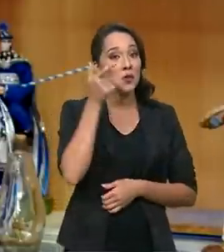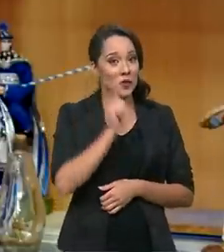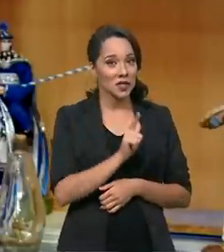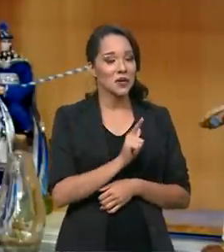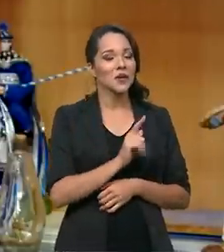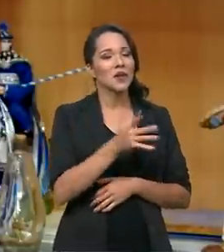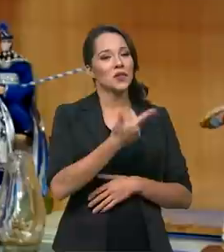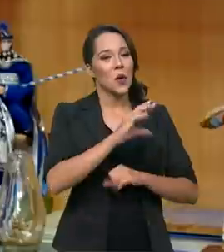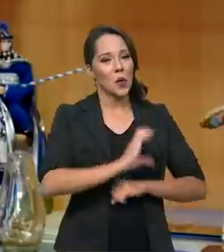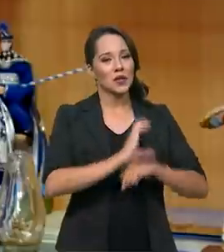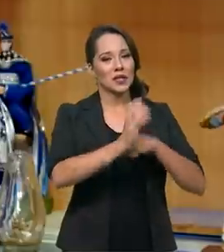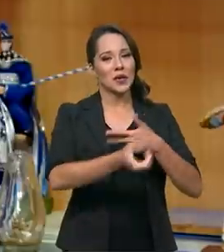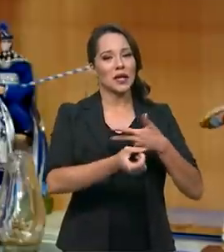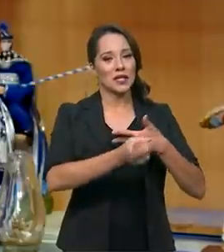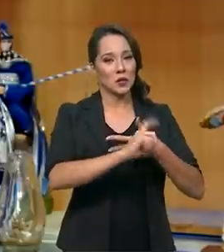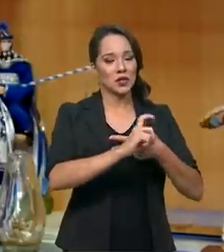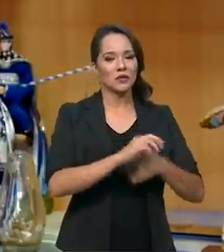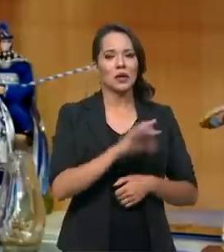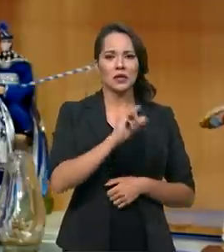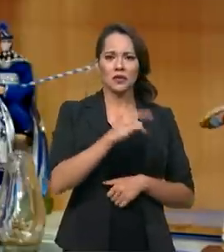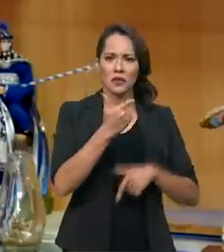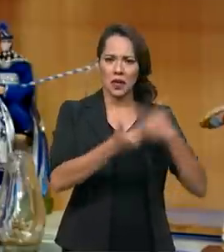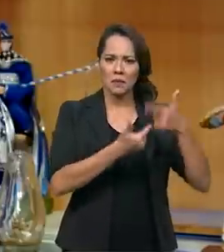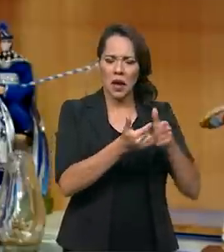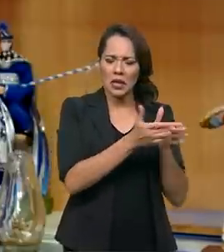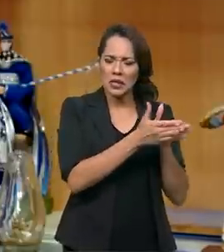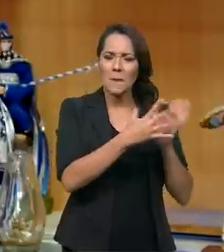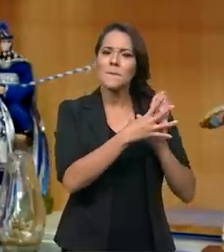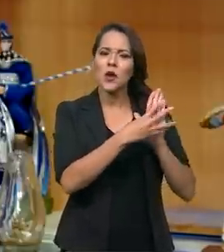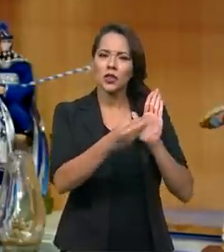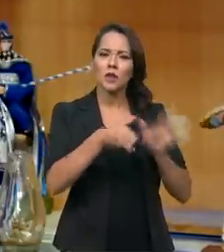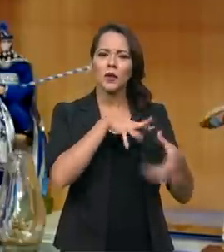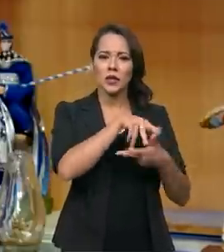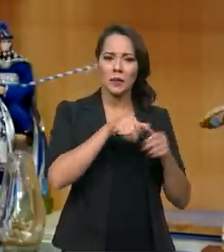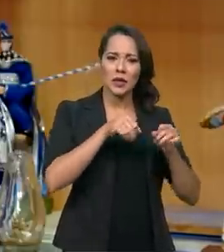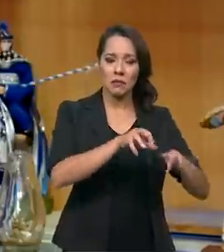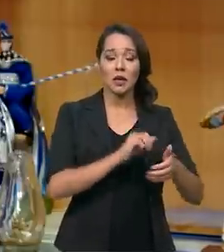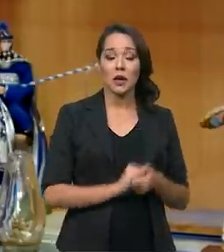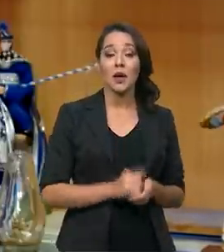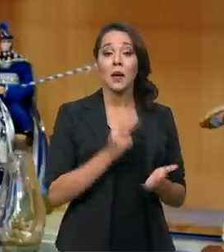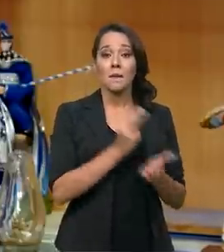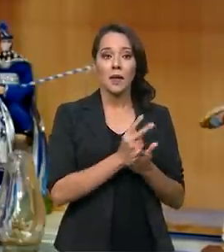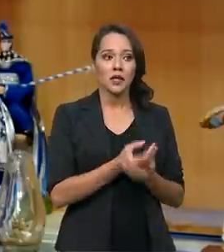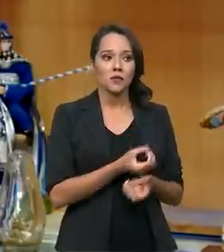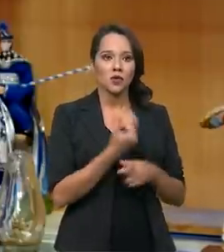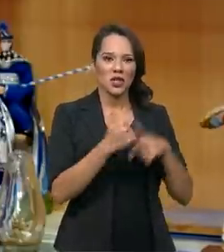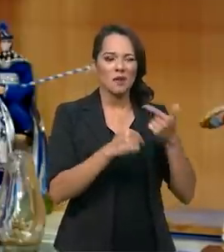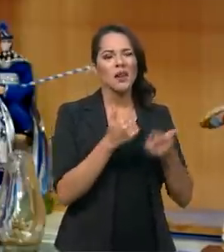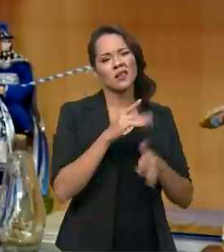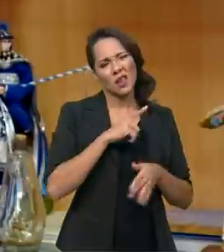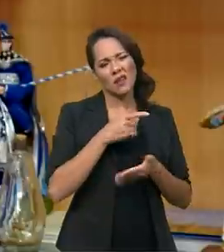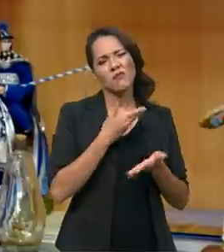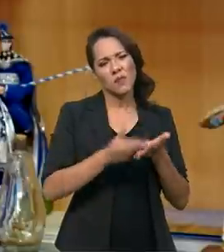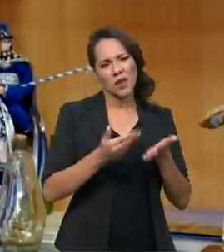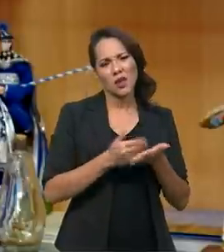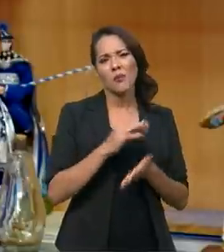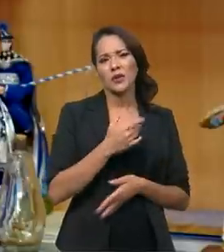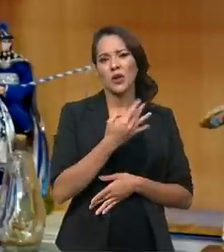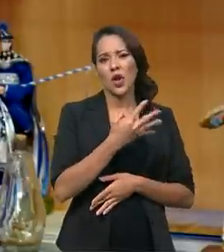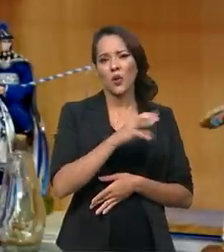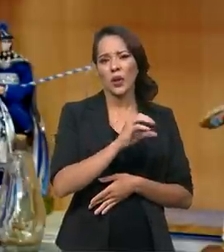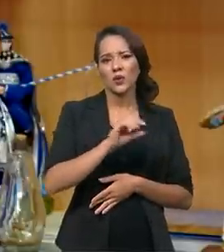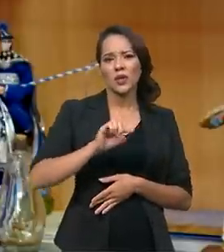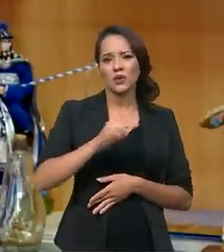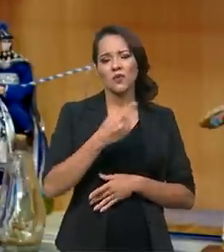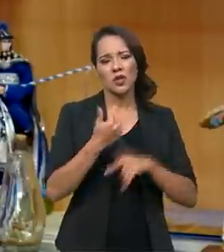entrar no conselho executivo a gente não tivesse feito um trabalho é Flávio Neto academia tá pesado dos empregos que nós perdemos em torno de 400